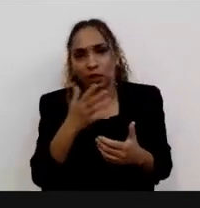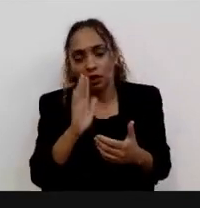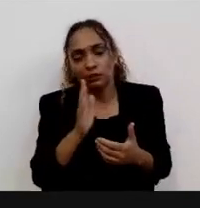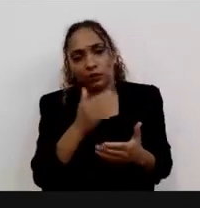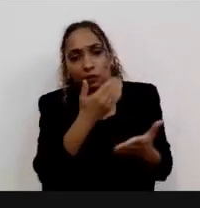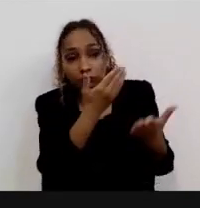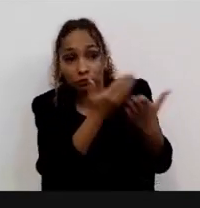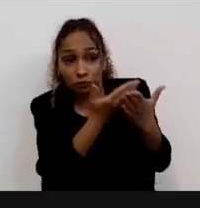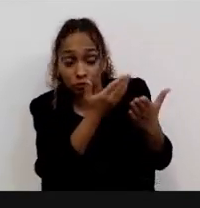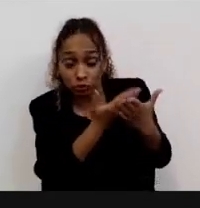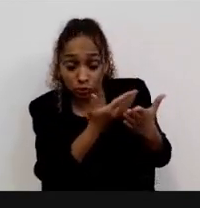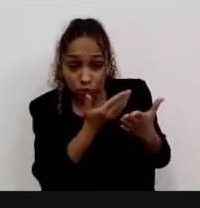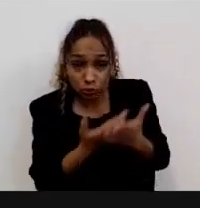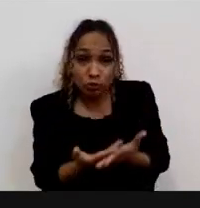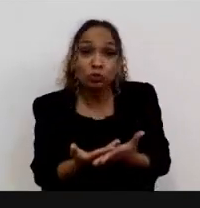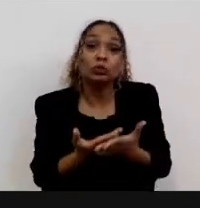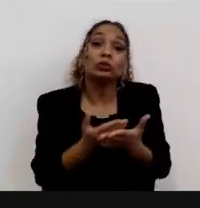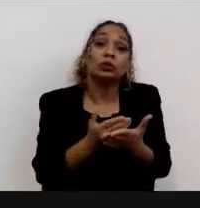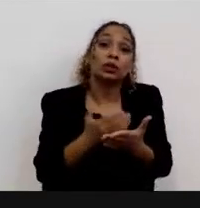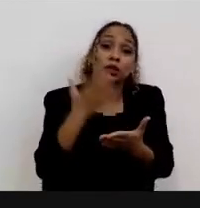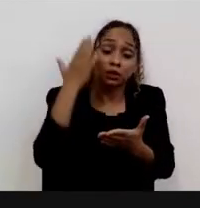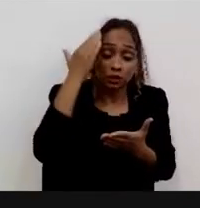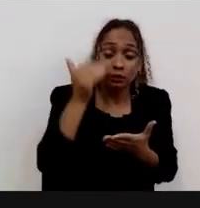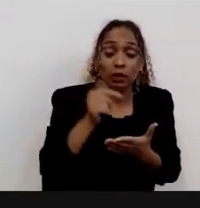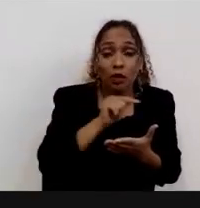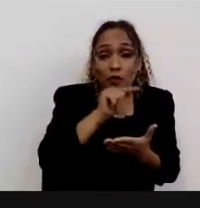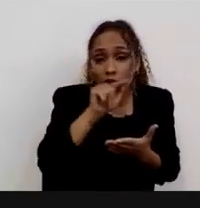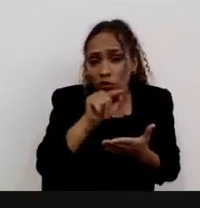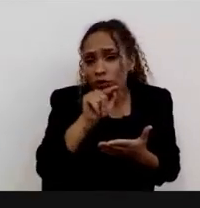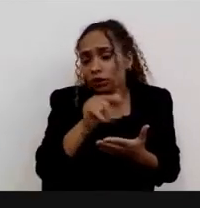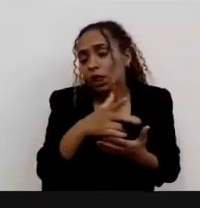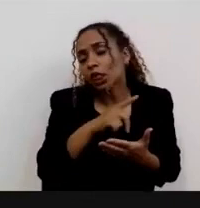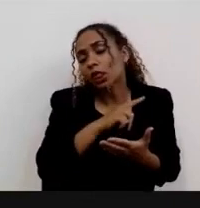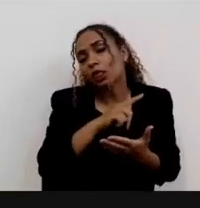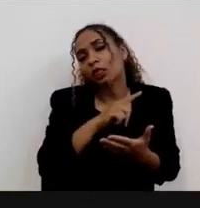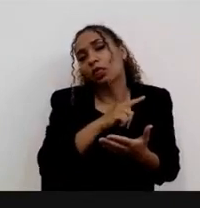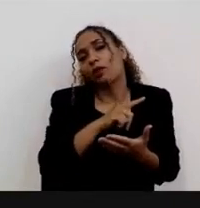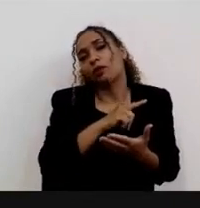o seu estudo e eu queria saber se você tem alguma